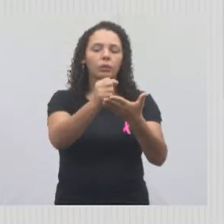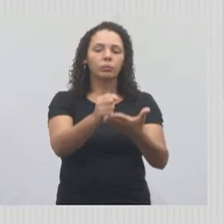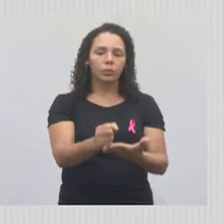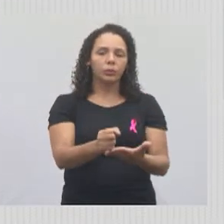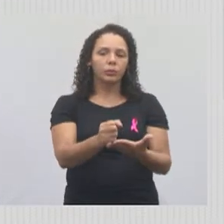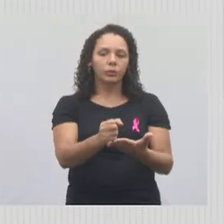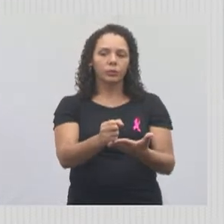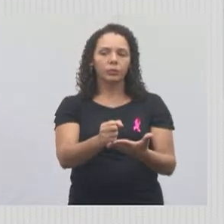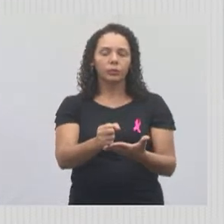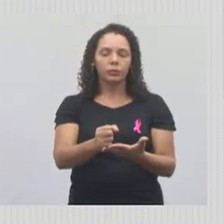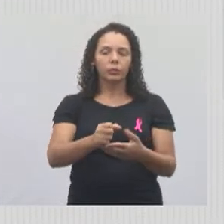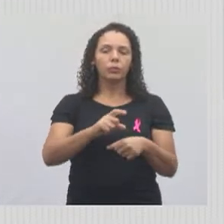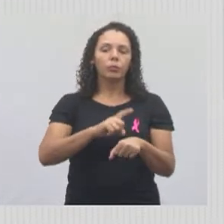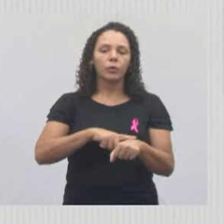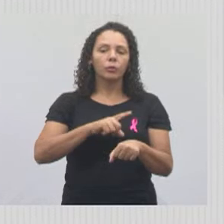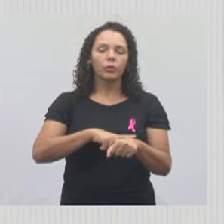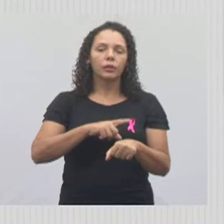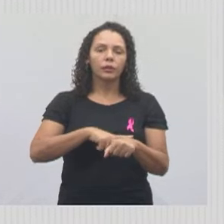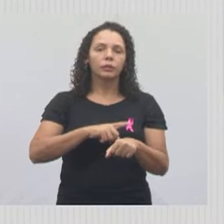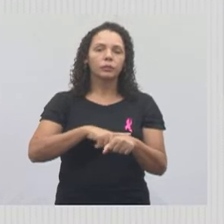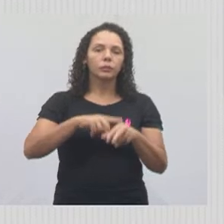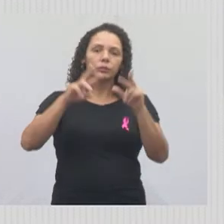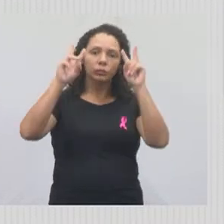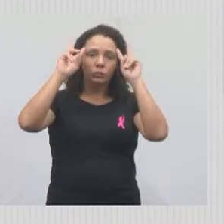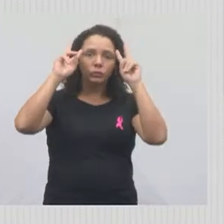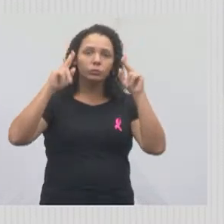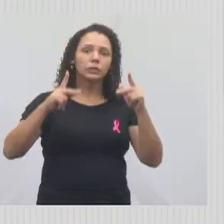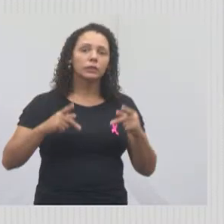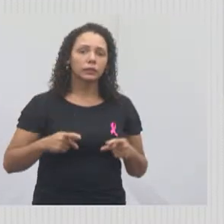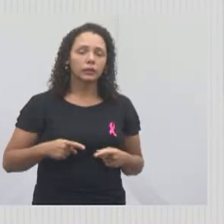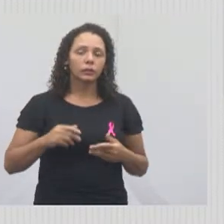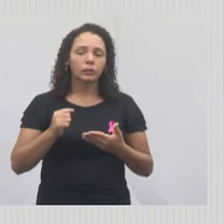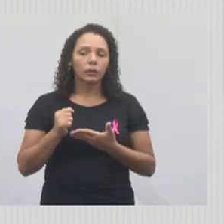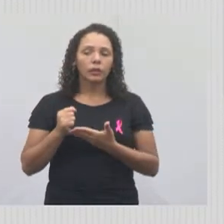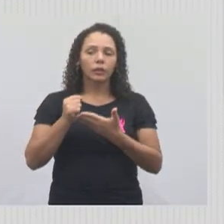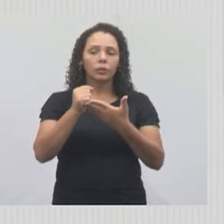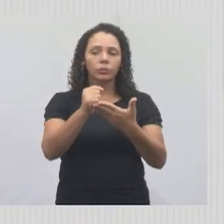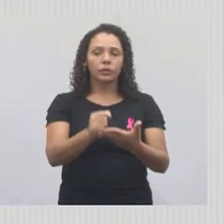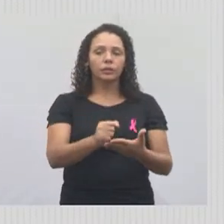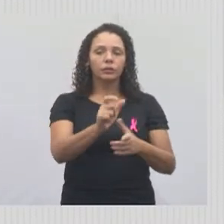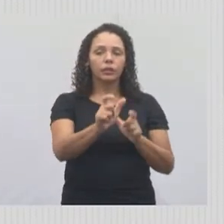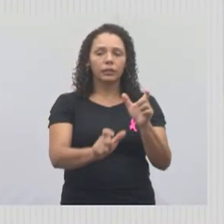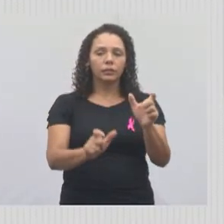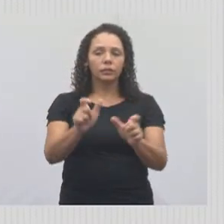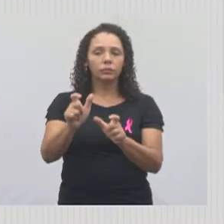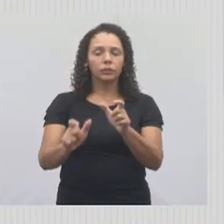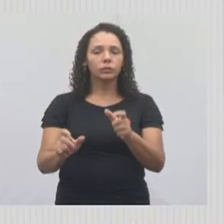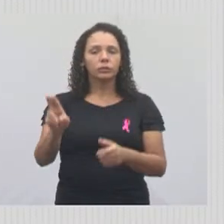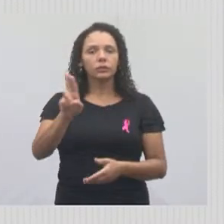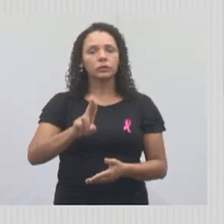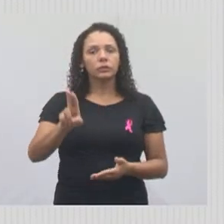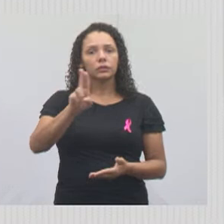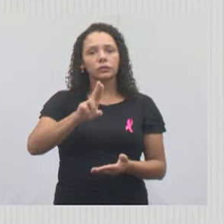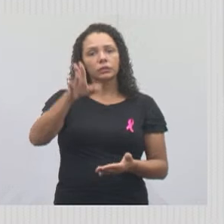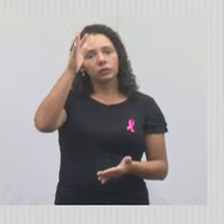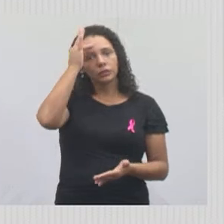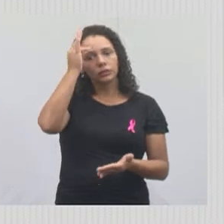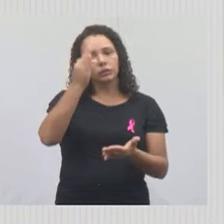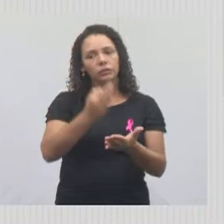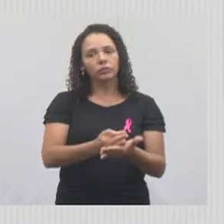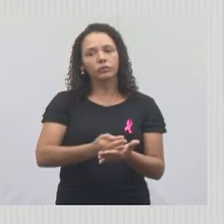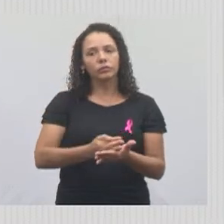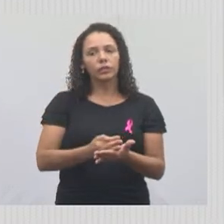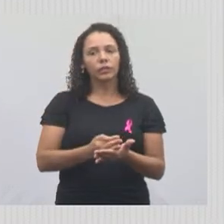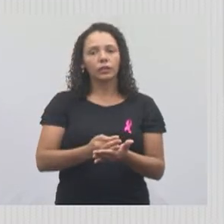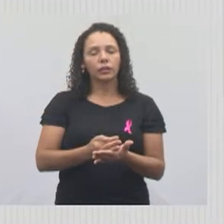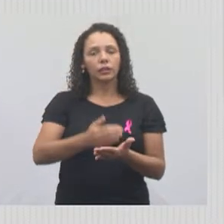momento humanitário, ajudando a essas pessoas que estão usando a sua fé e através da